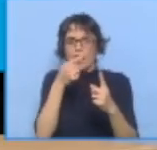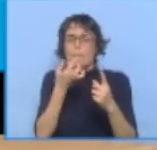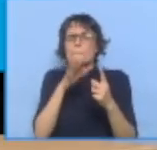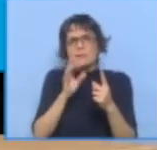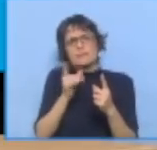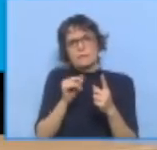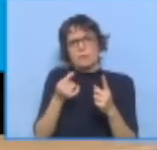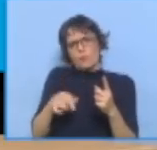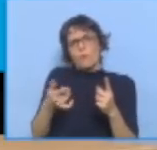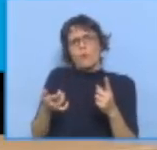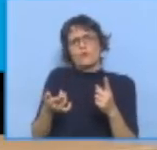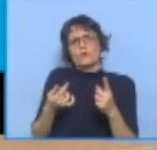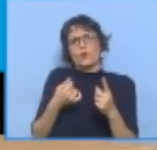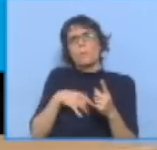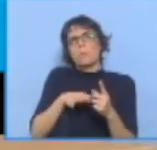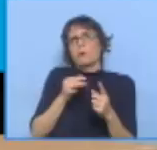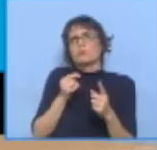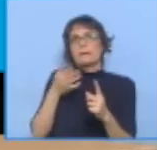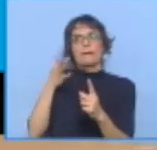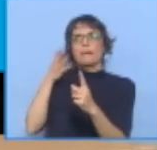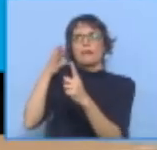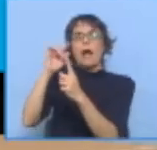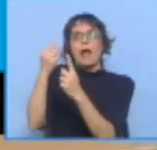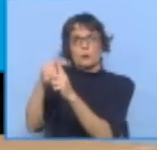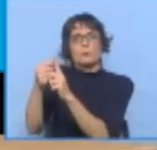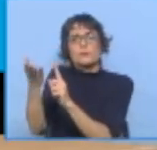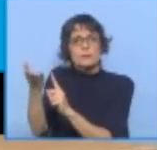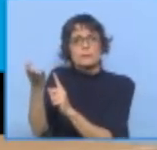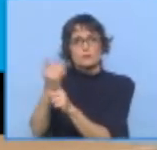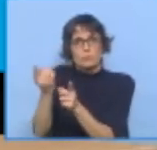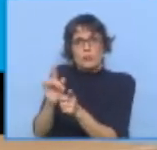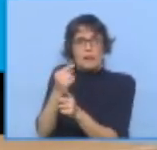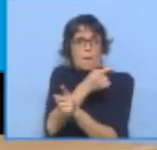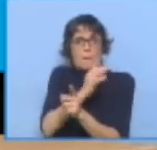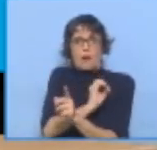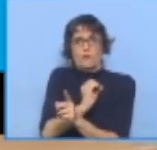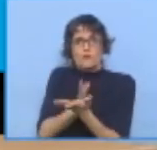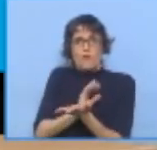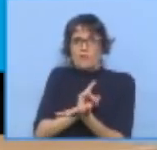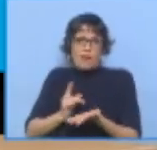boa, não é? Ou seja, eu sou tentado a fazer uma coisa, não tem necessariamente que ser mal. O texto grego